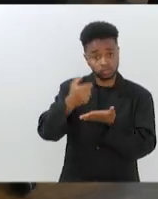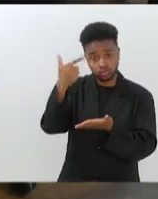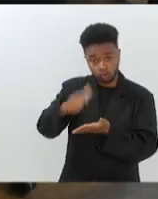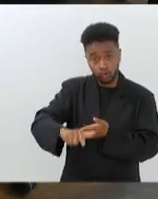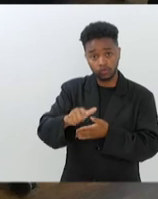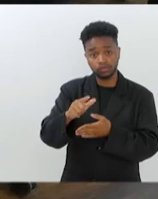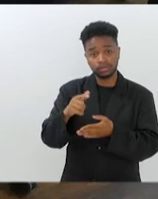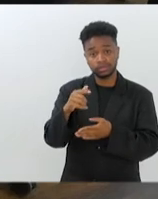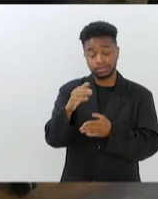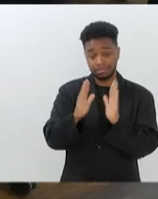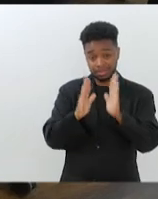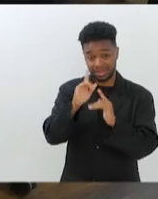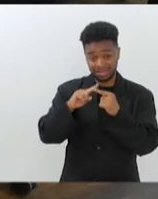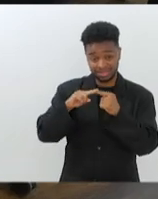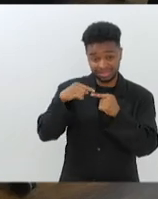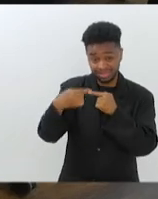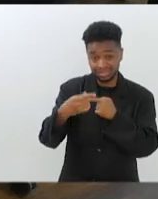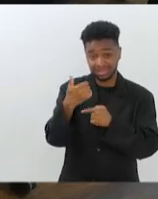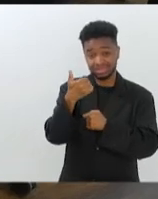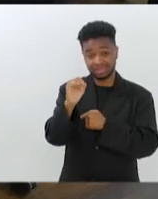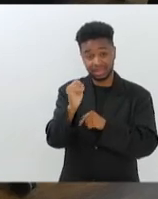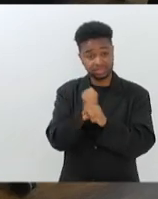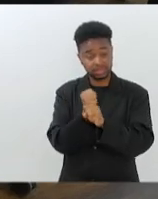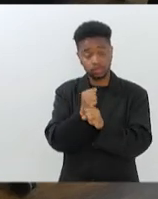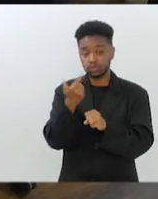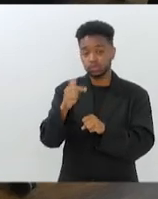anos não tinha uma